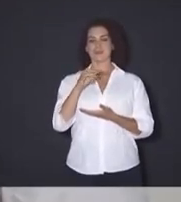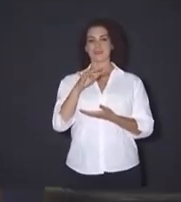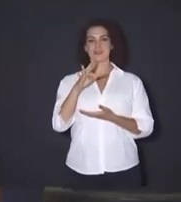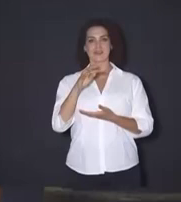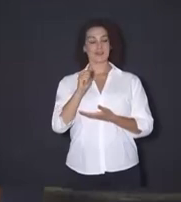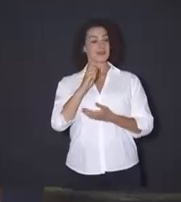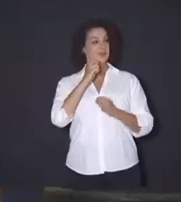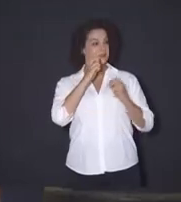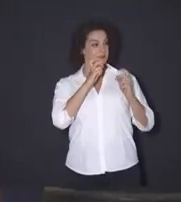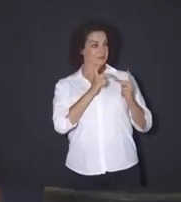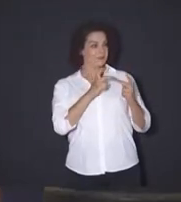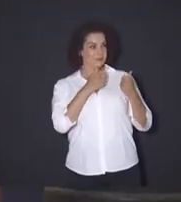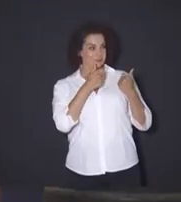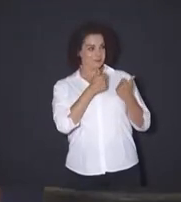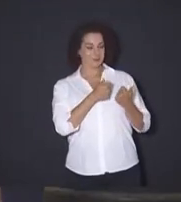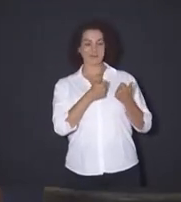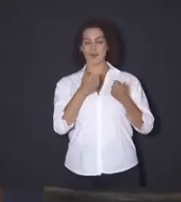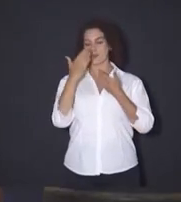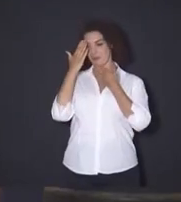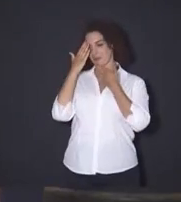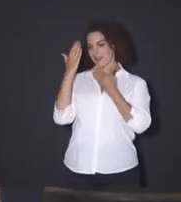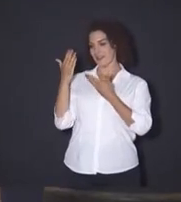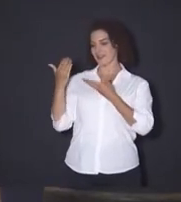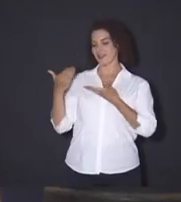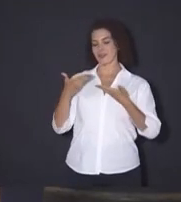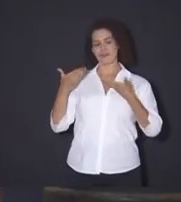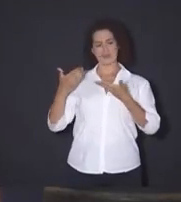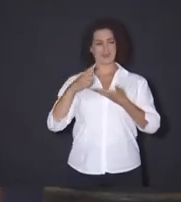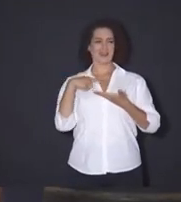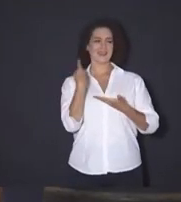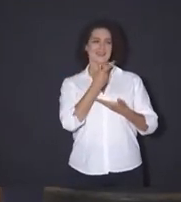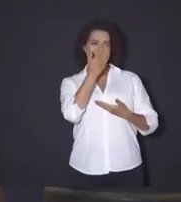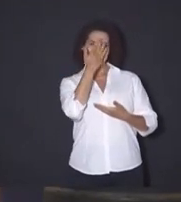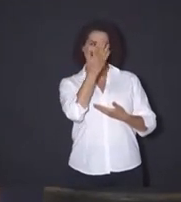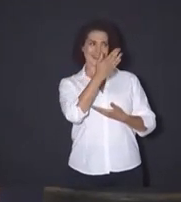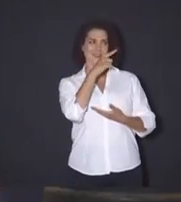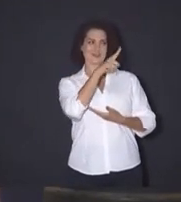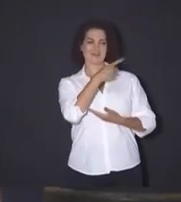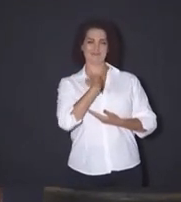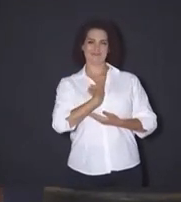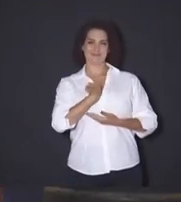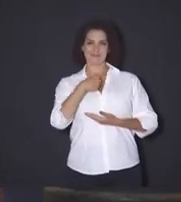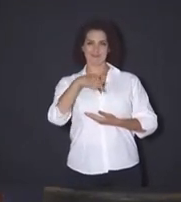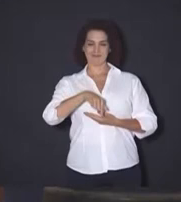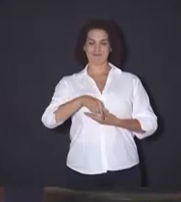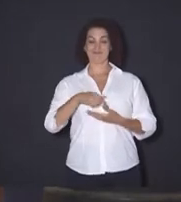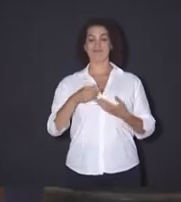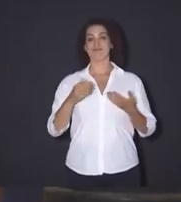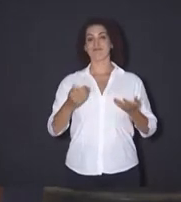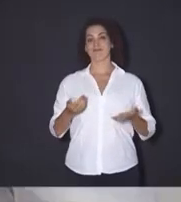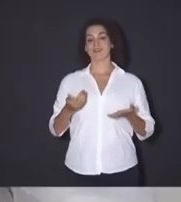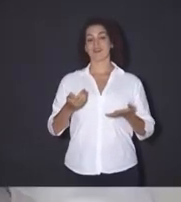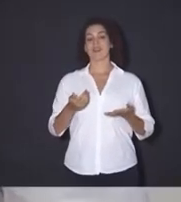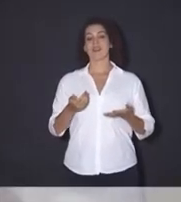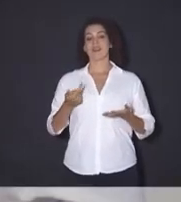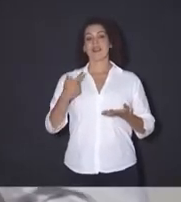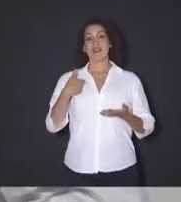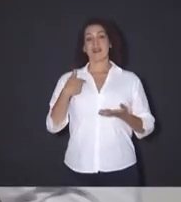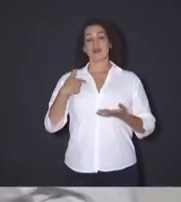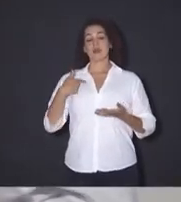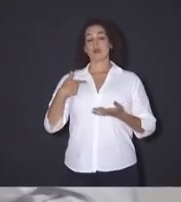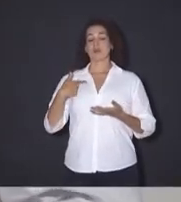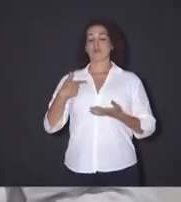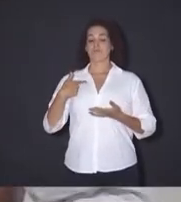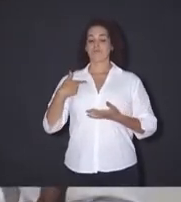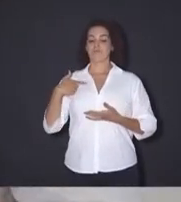e agradeceu o convite né nós agradecemos a sua insatisfação aí é na verdade quando eu estava me dirigindo para cá